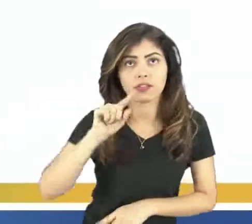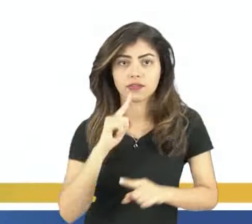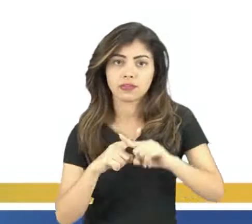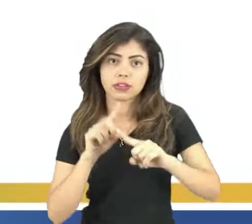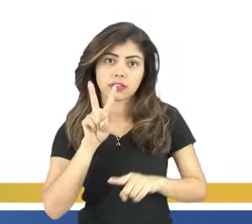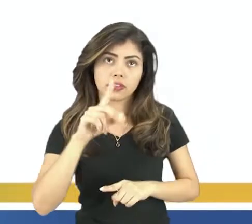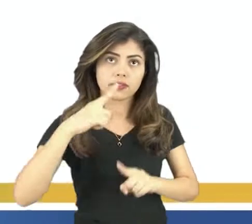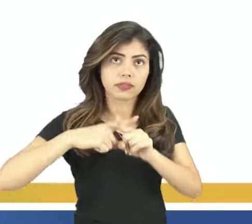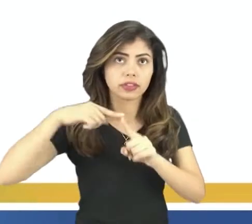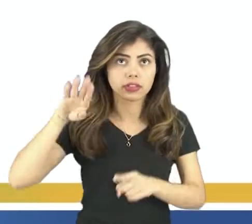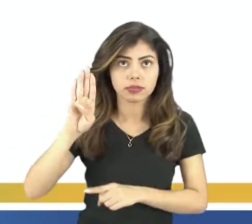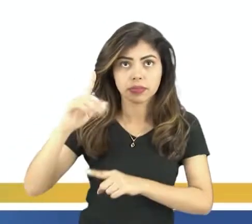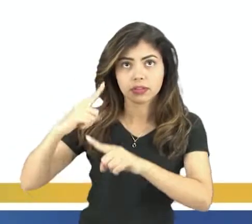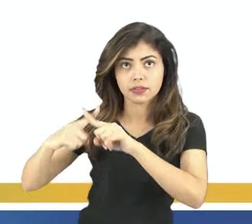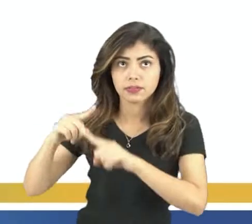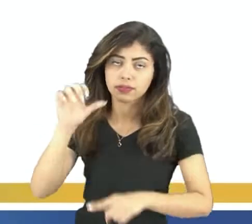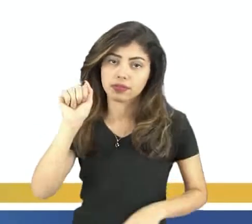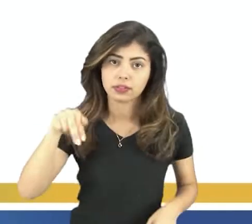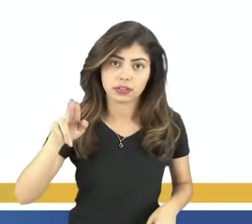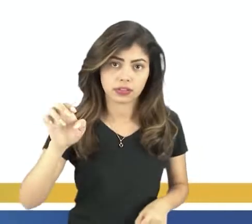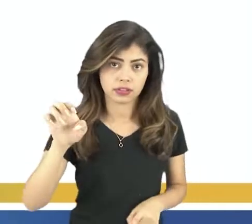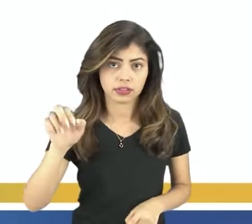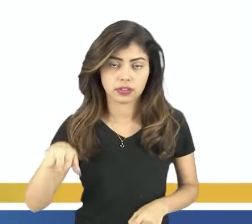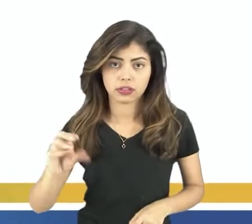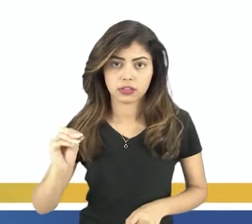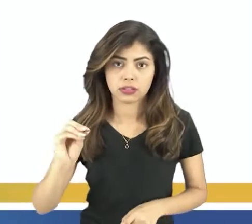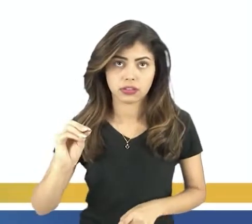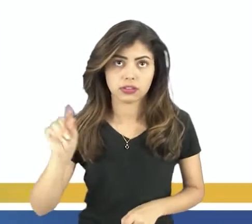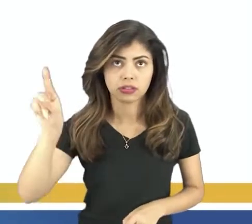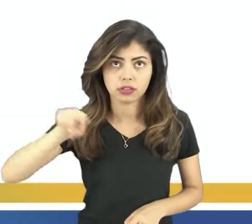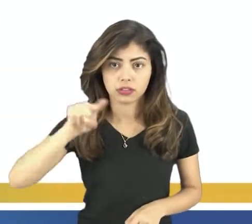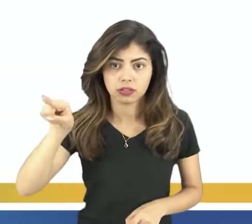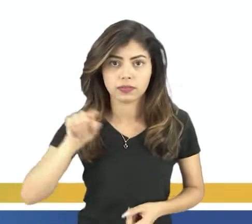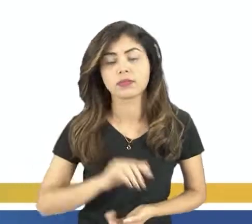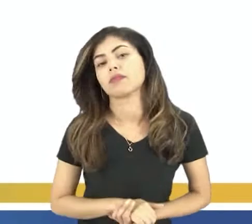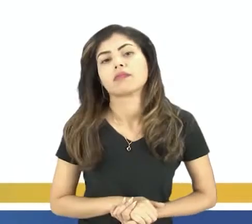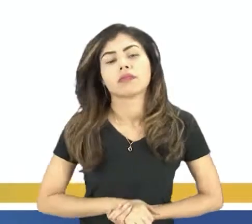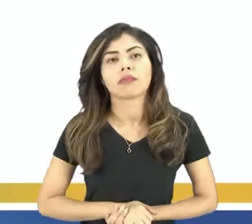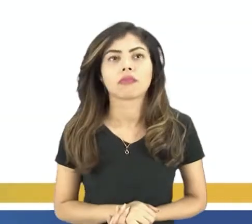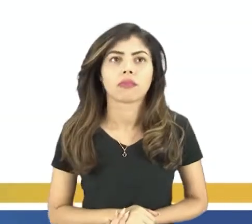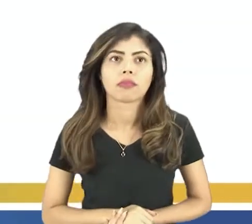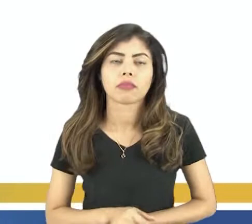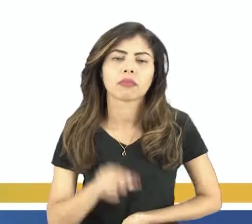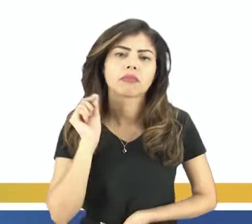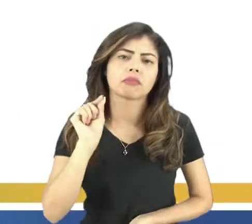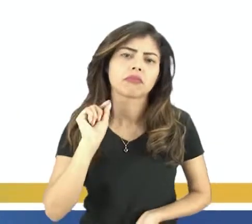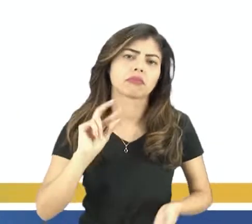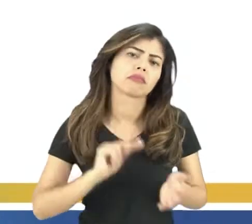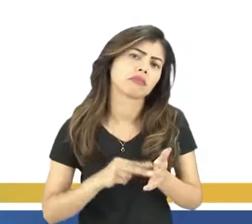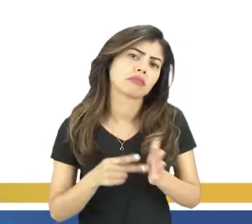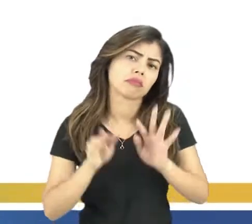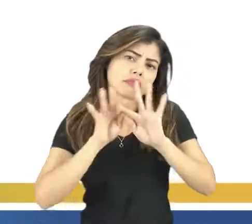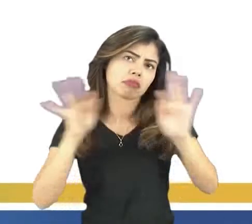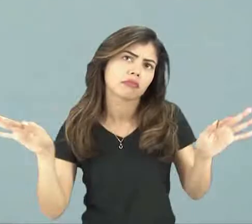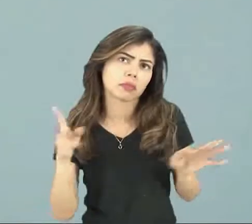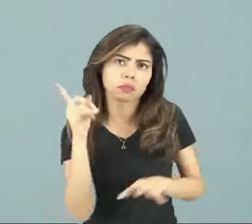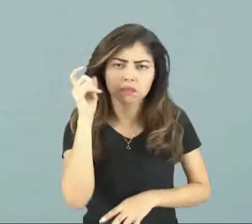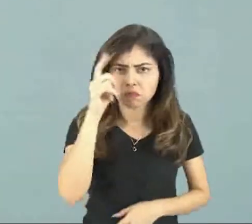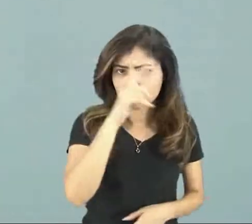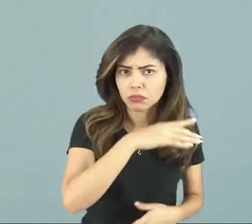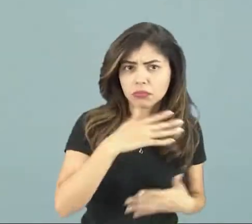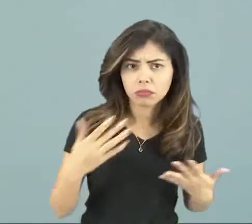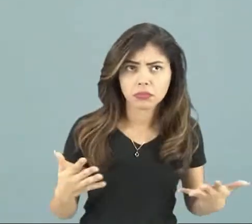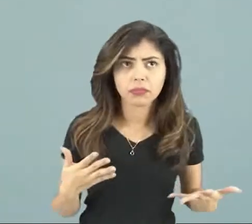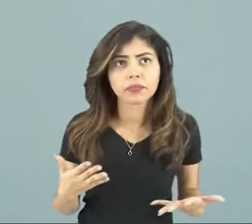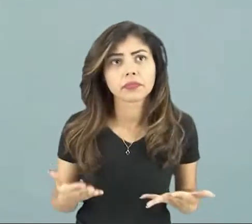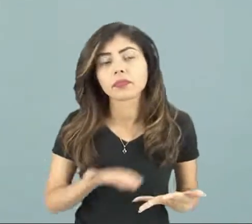Q vezes V vezes B vezes o seno de um ângulo ali. O que quer dizer essa frase um pouco difícil que está aí em